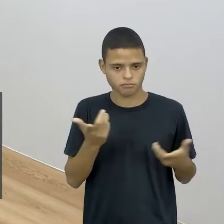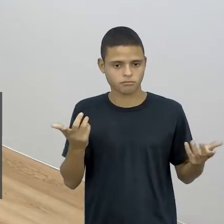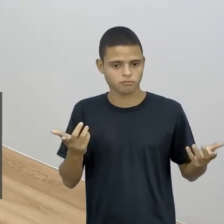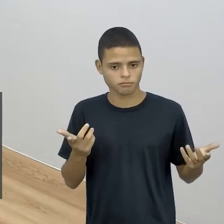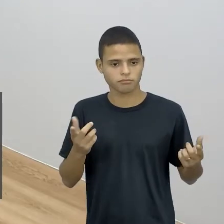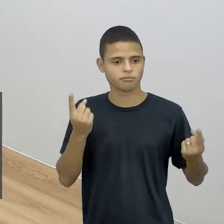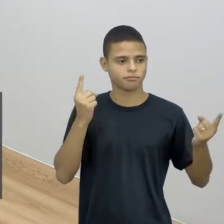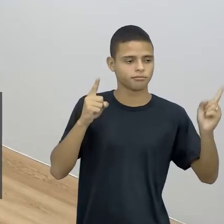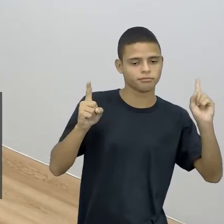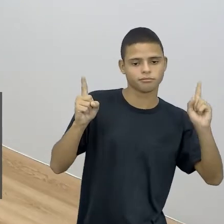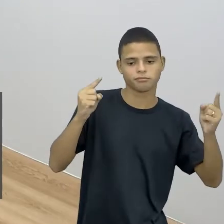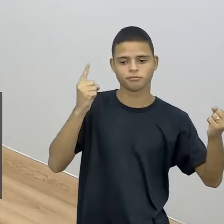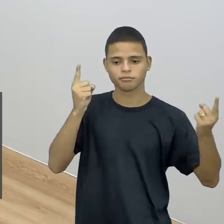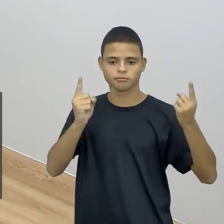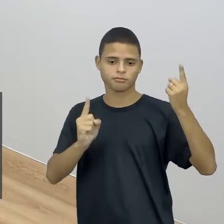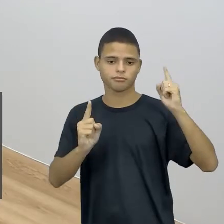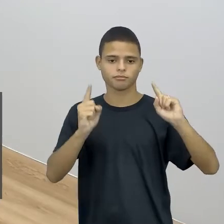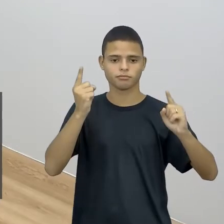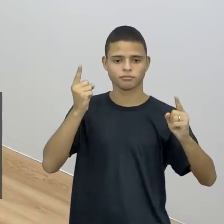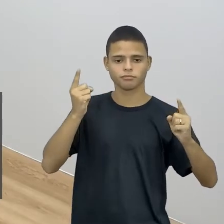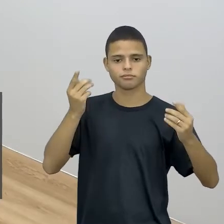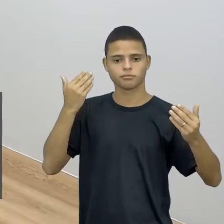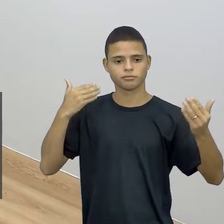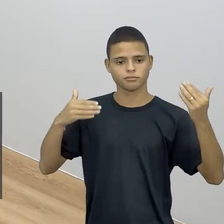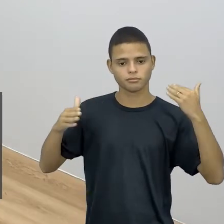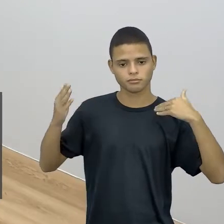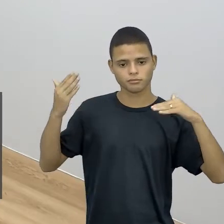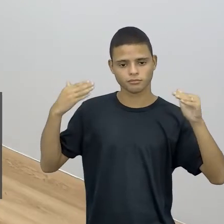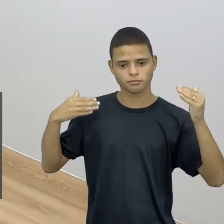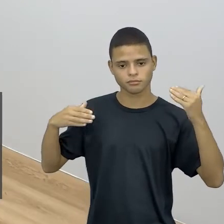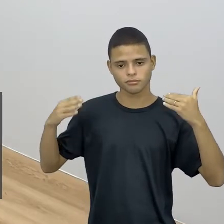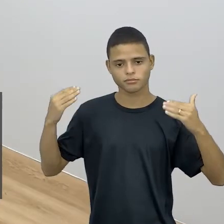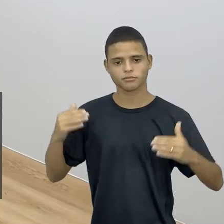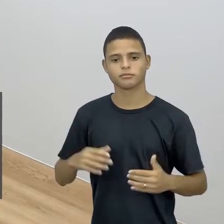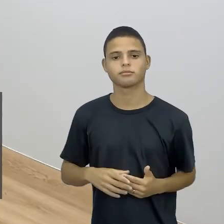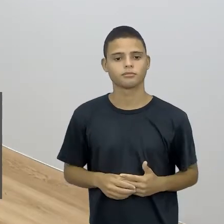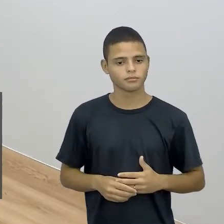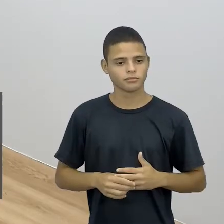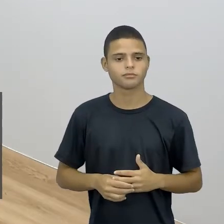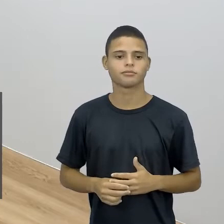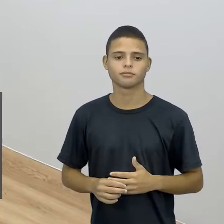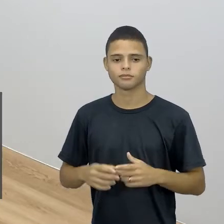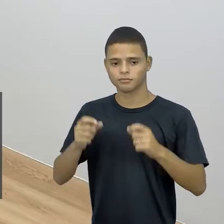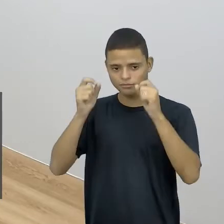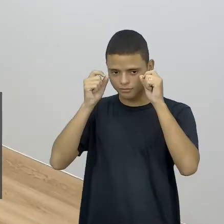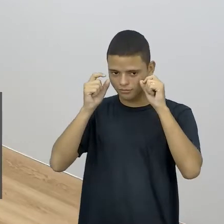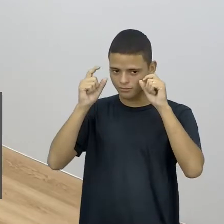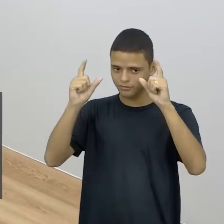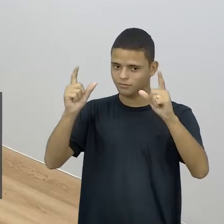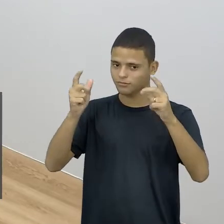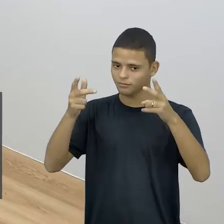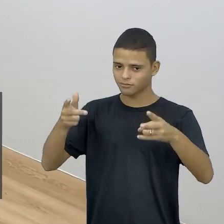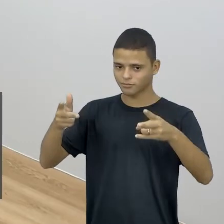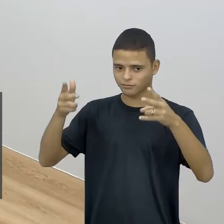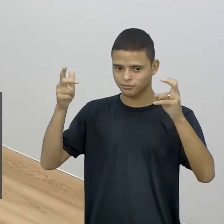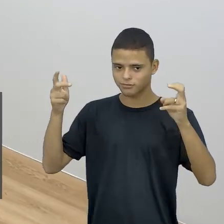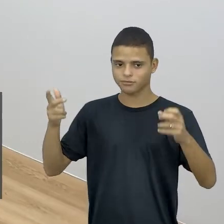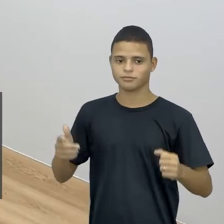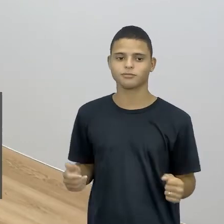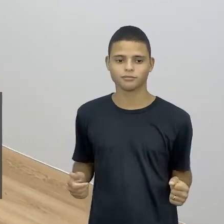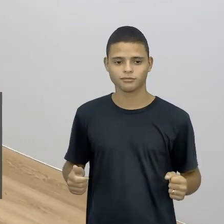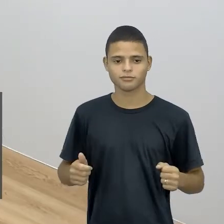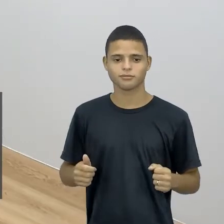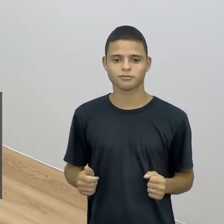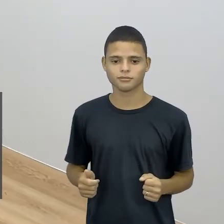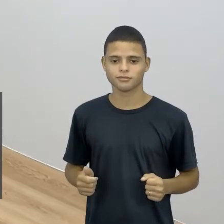mas balada Segunda é balada, série, né? Estamos aqui, ó, prestando atenção nisso. Balada é balada, né, então. E